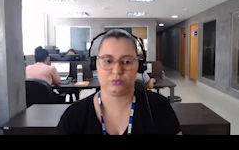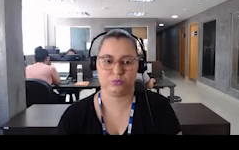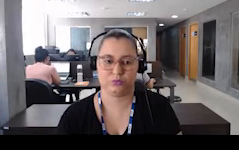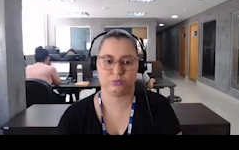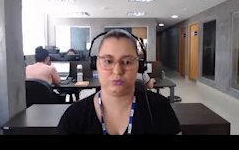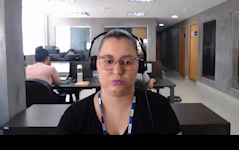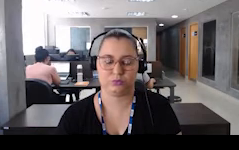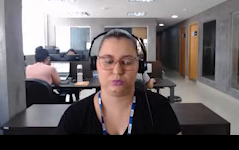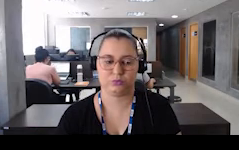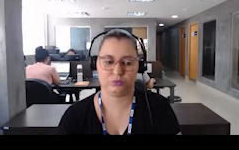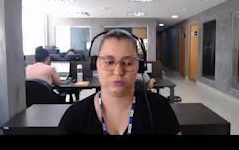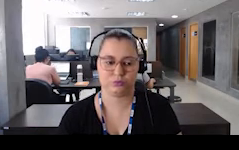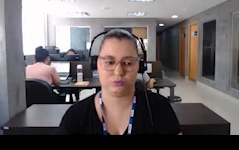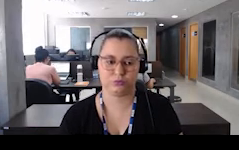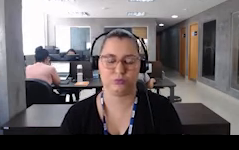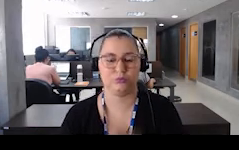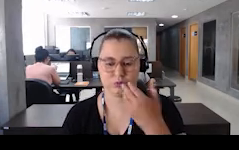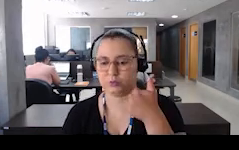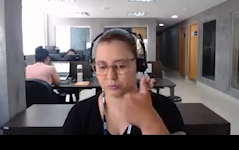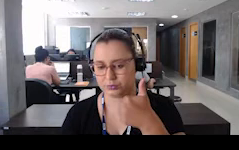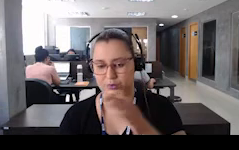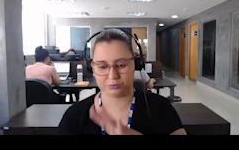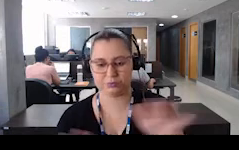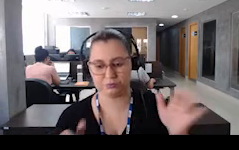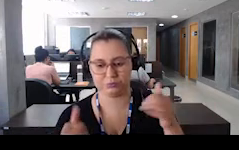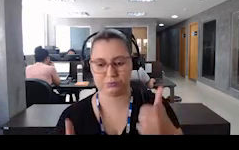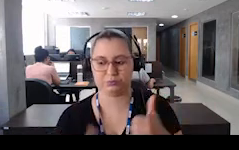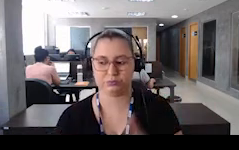Pode, pode. Ah, não, beleza.